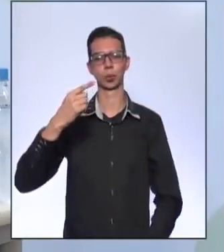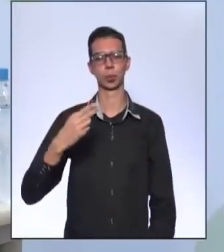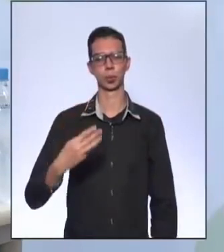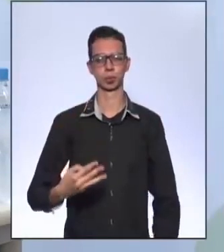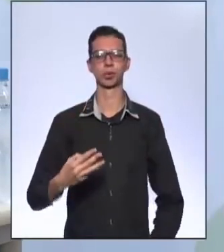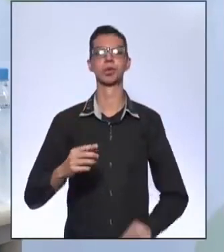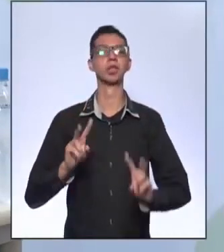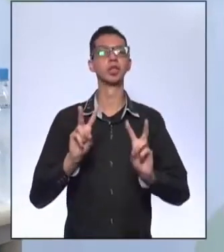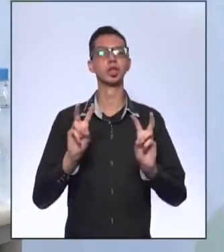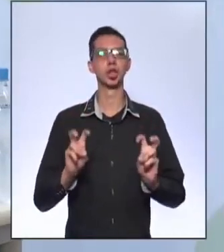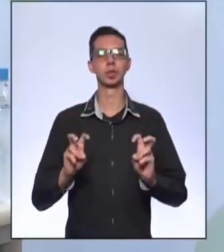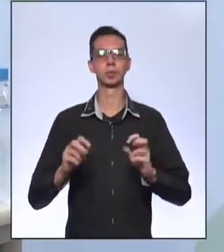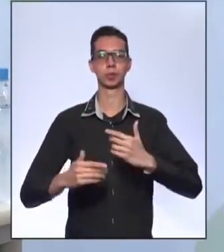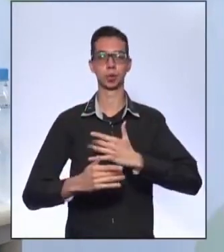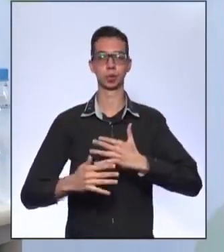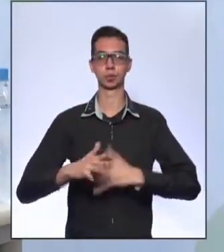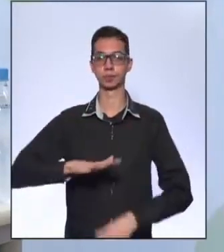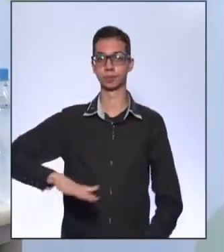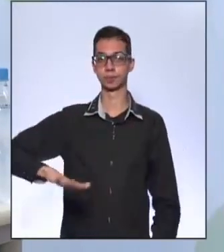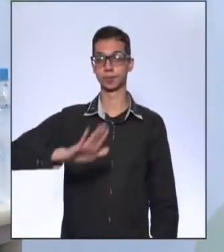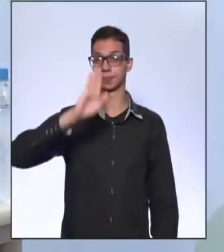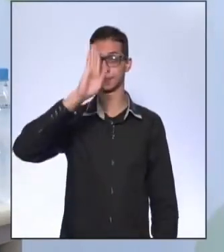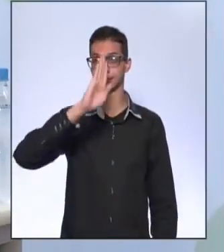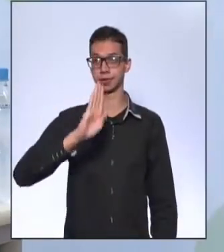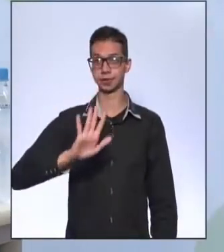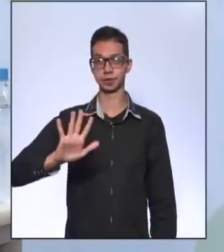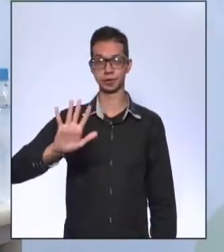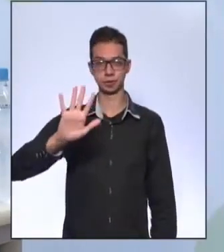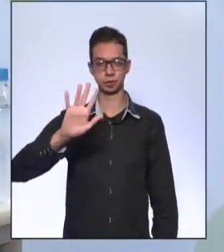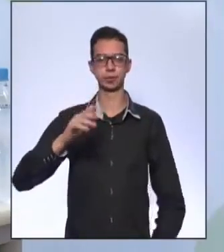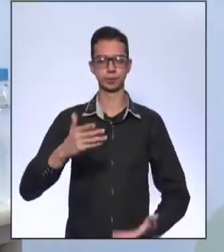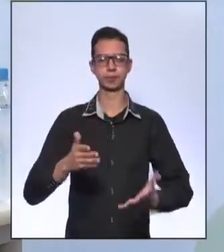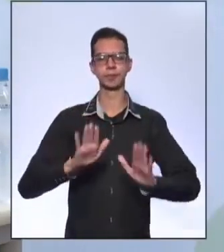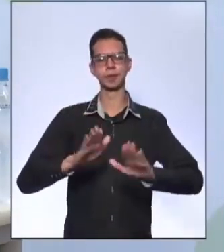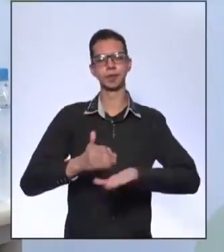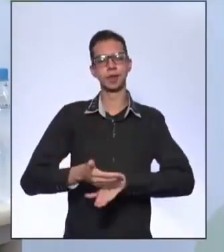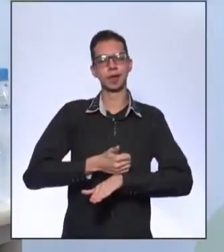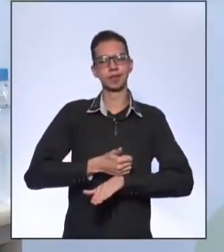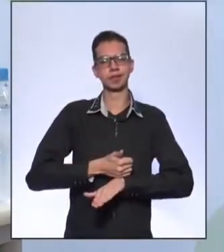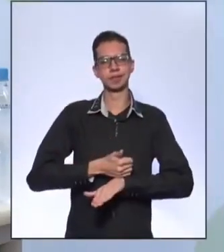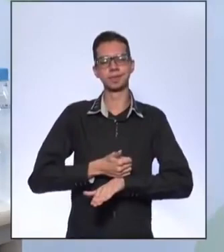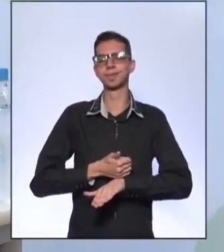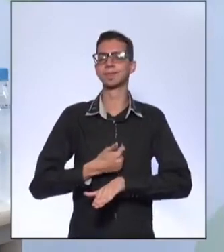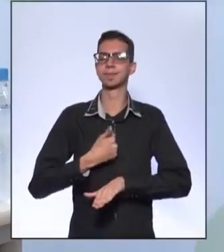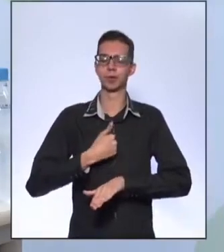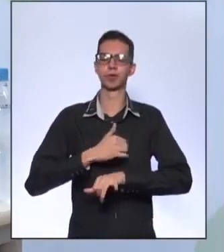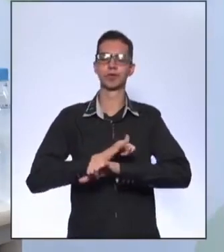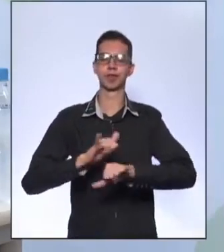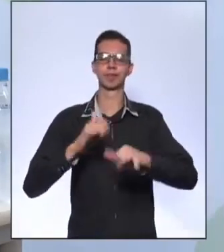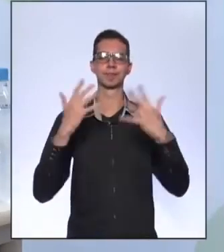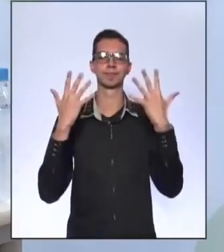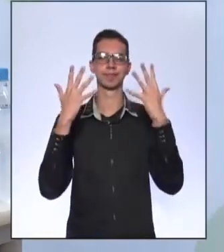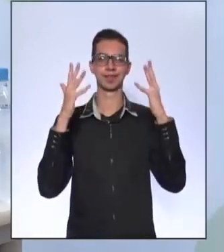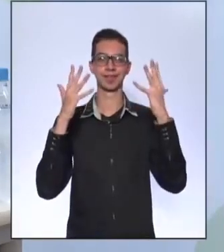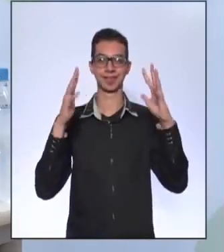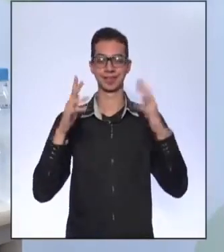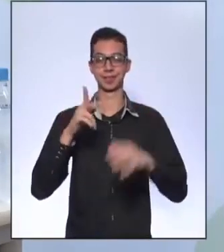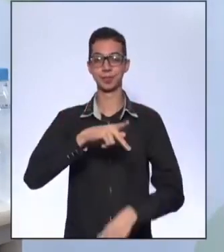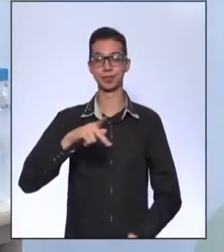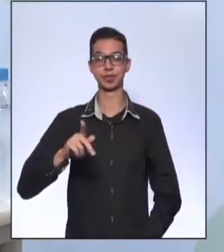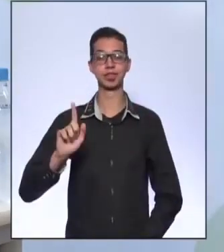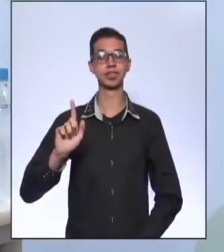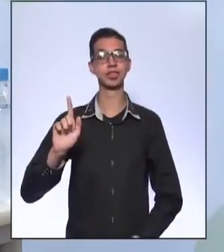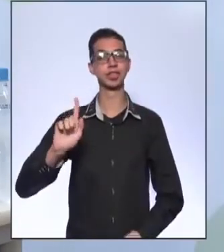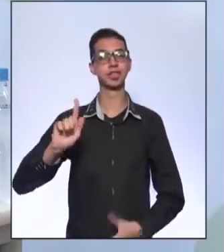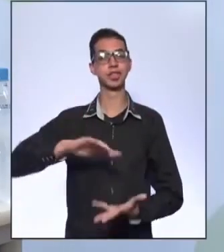questão da hierarquia urbana brasileira antes de mais nada eu vou dar os parabéns para os professores aí de geografia que hoje em dia